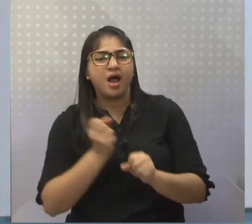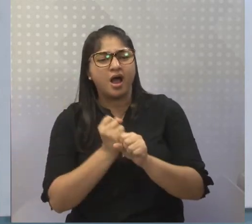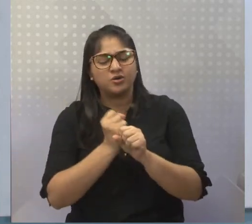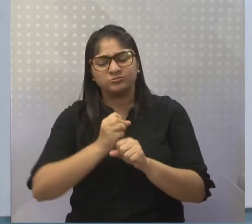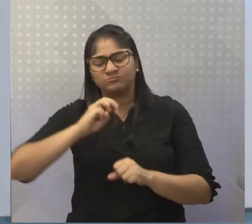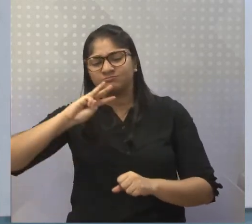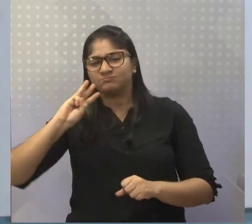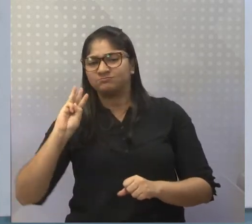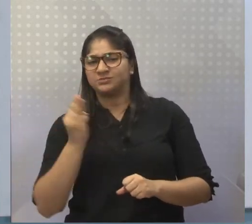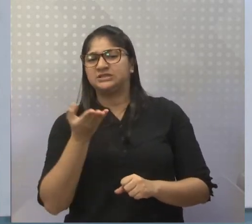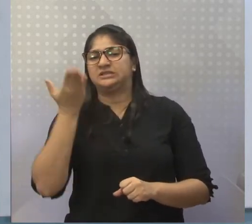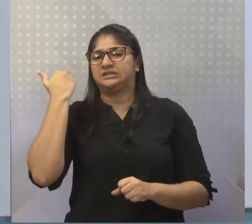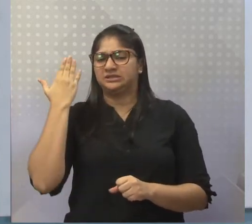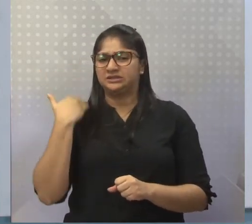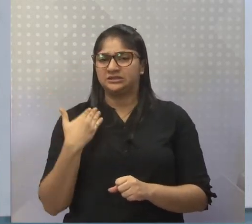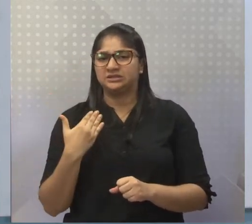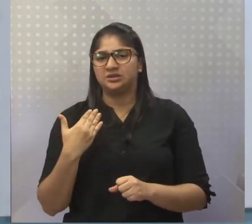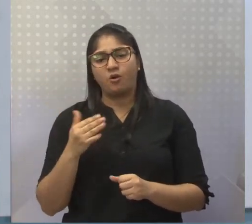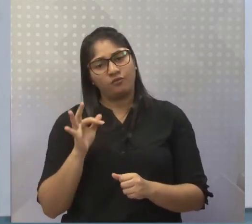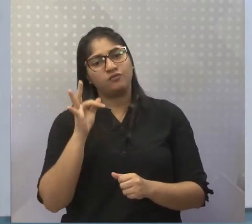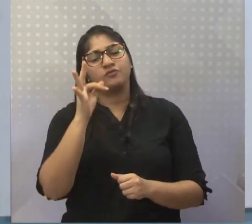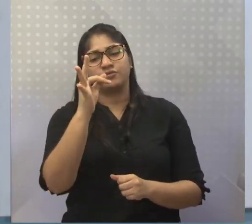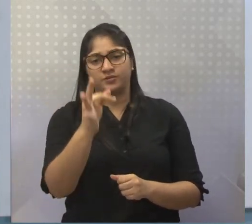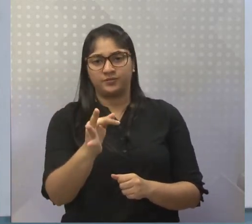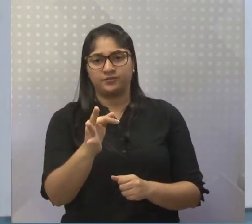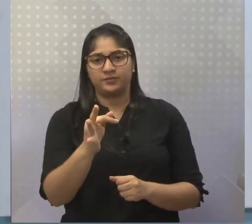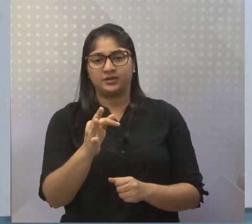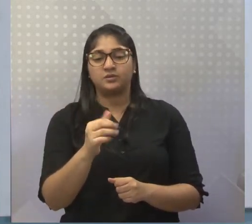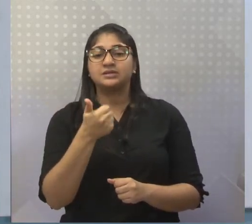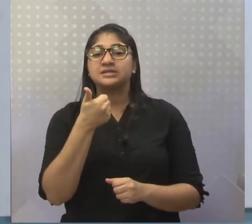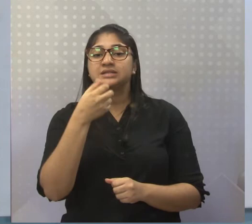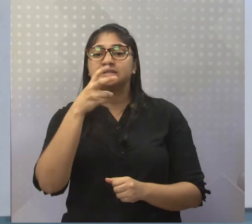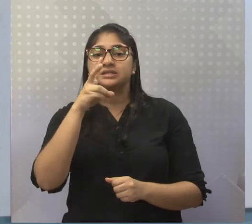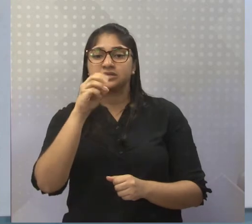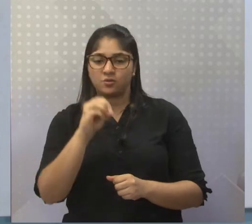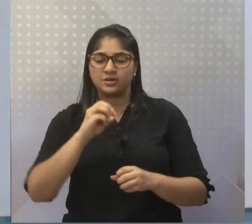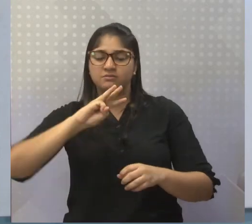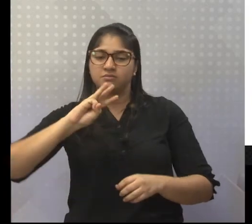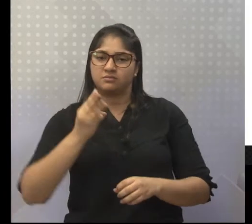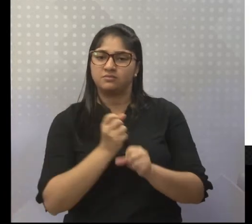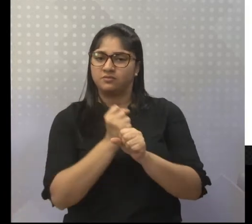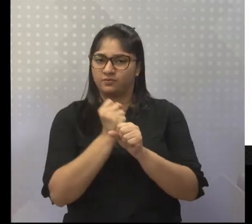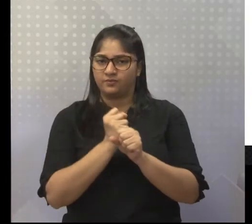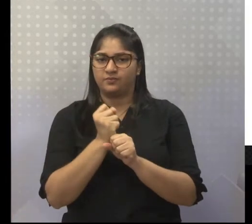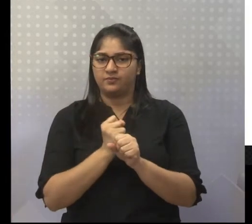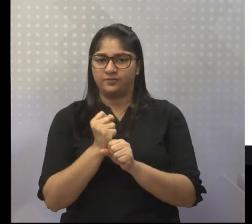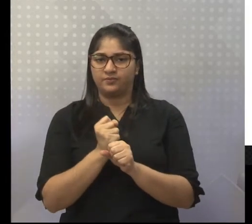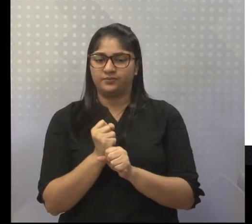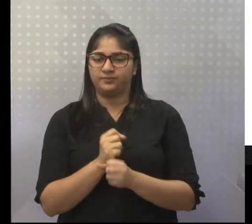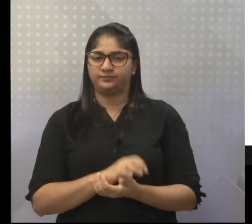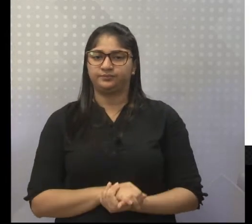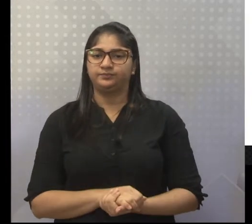anos então essa é a proporção aí ele 150 milhões de anos